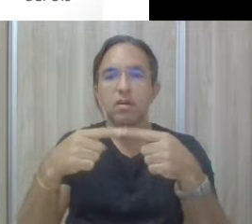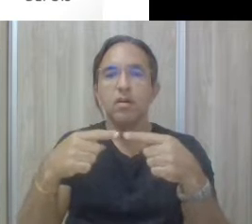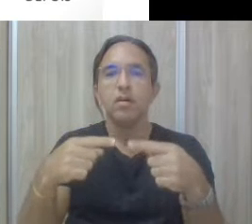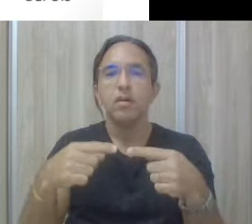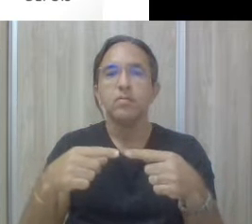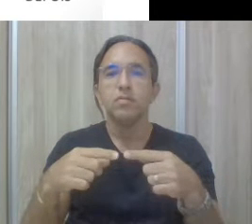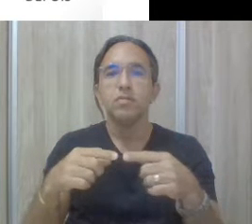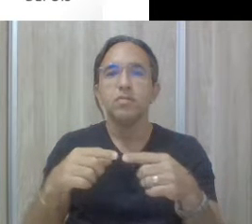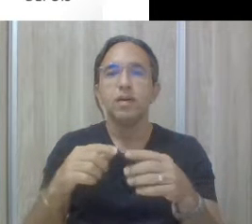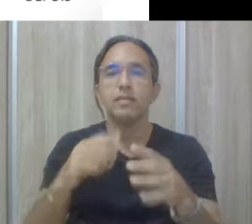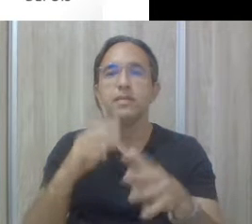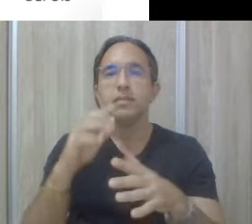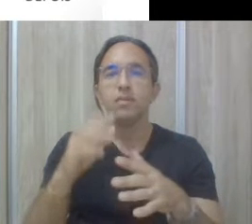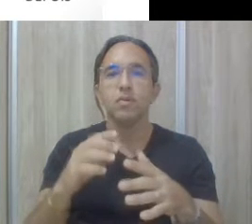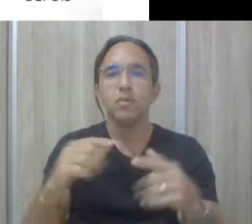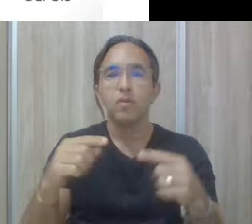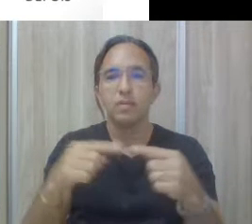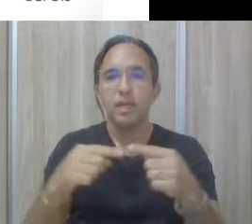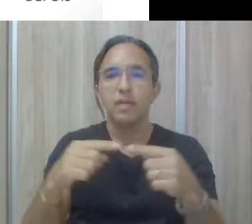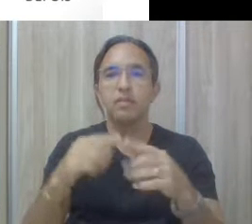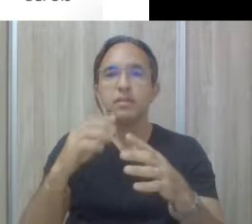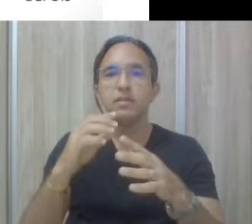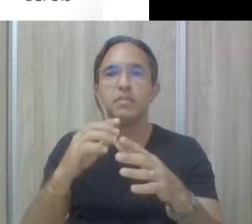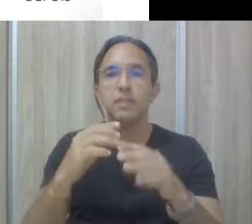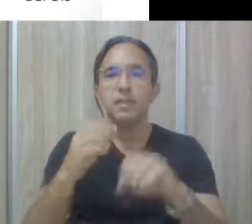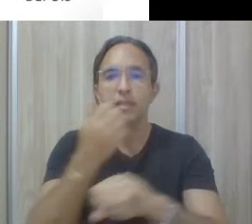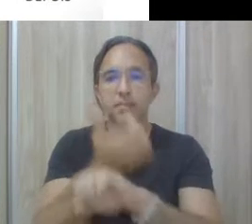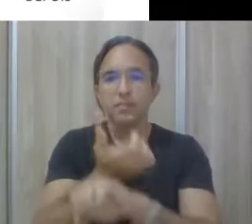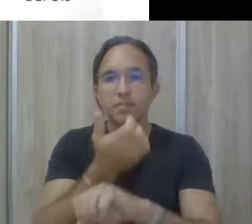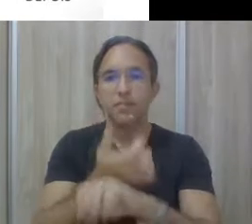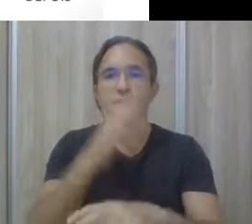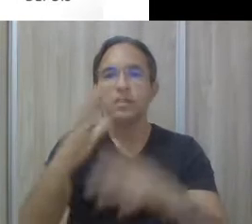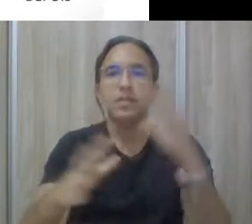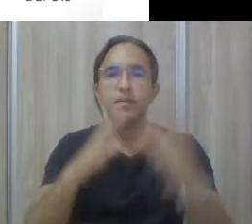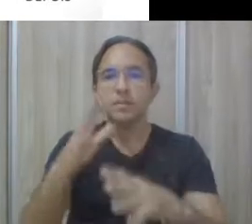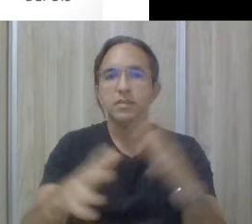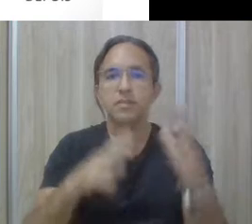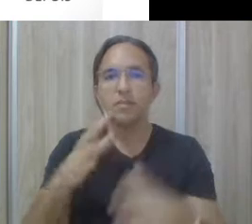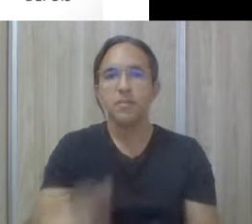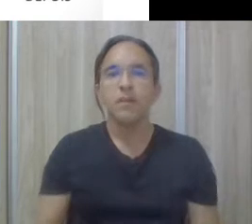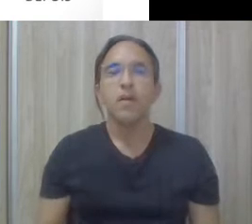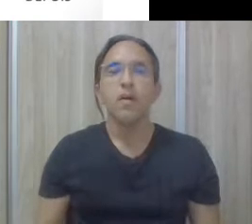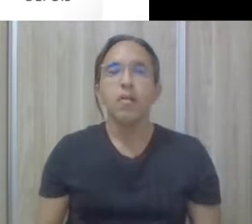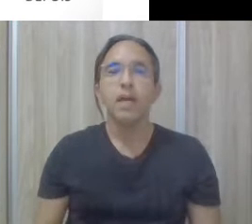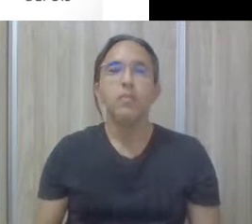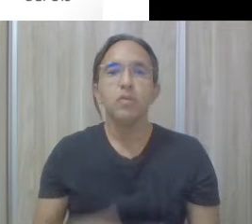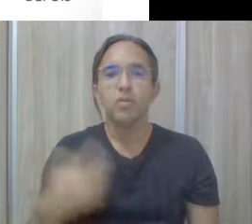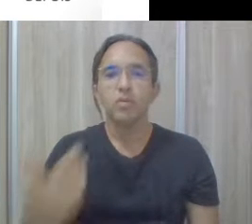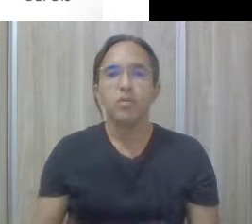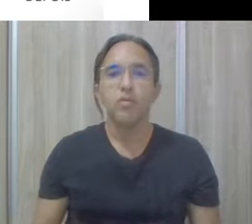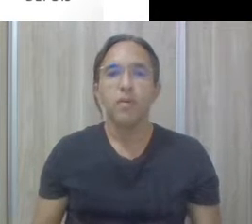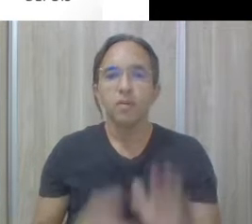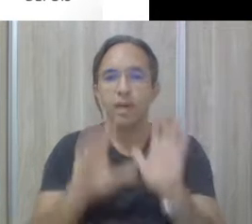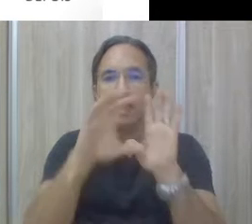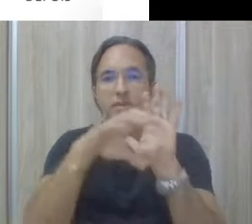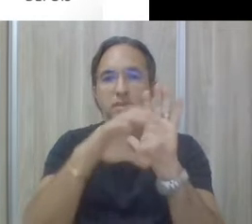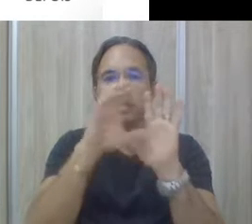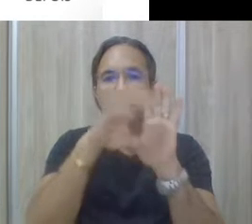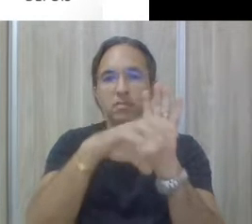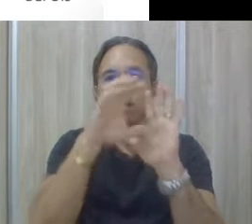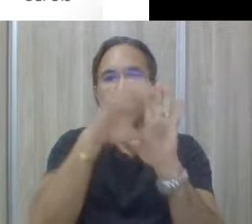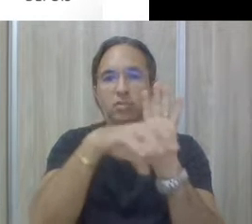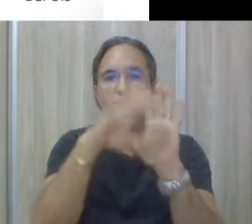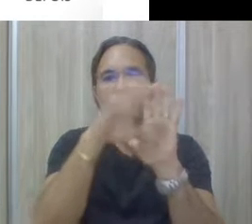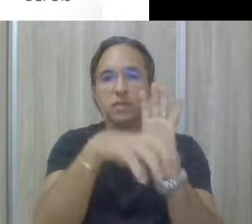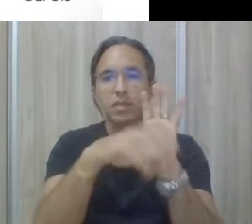ó, com o contato com a disciplina de Libras. O que mudou com